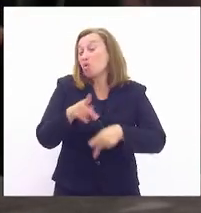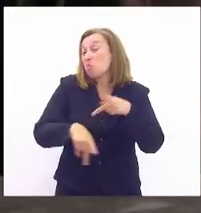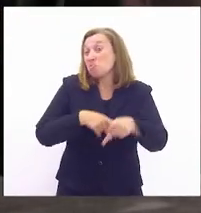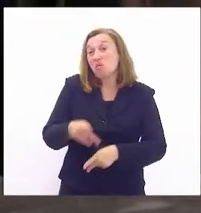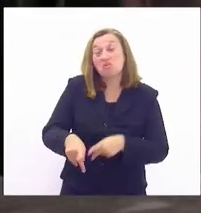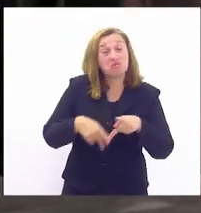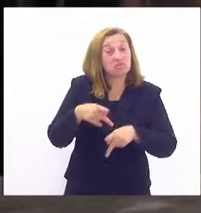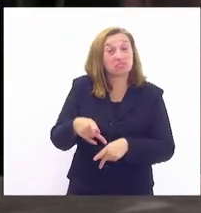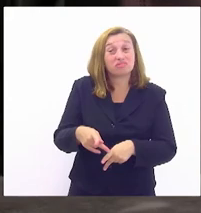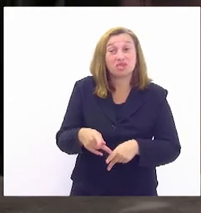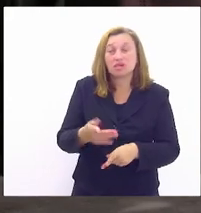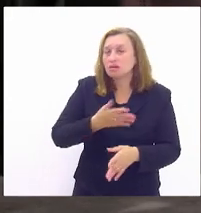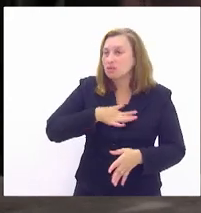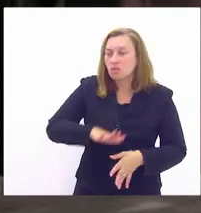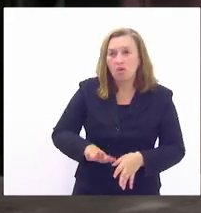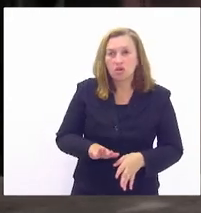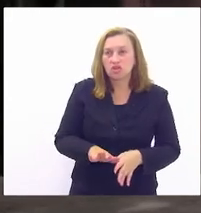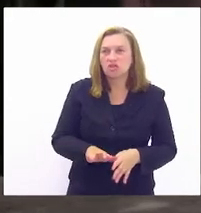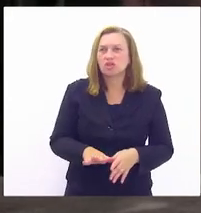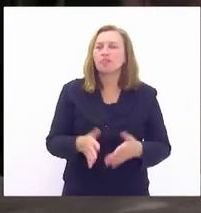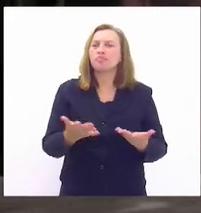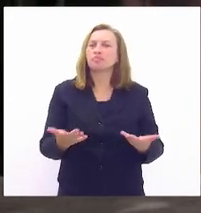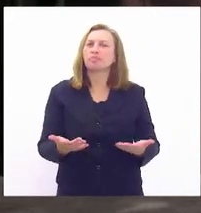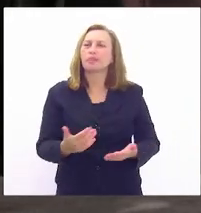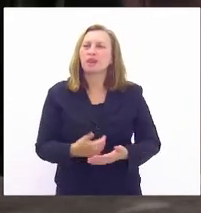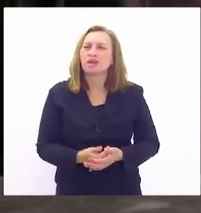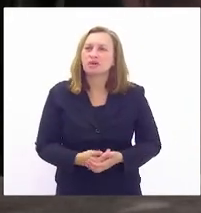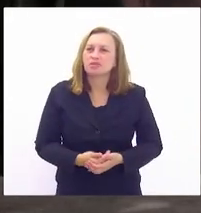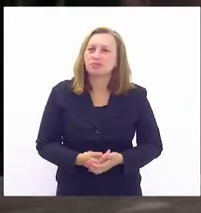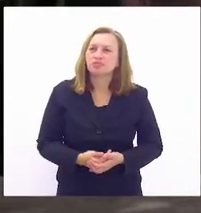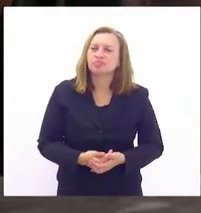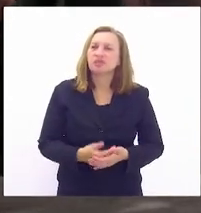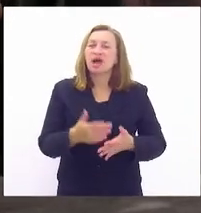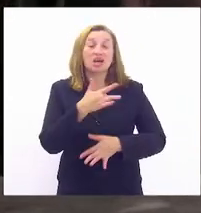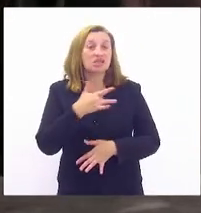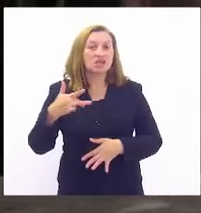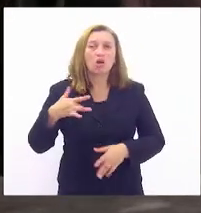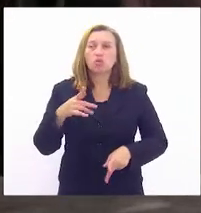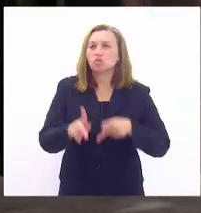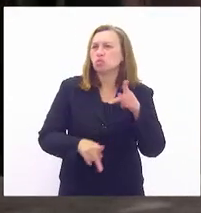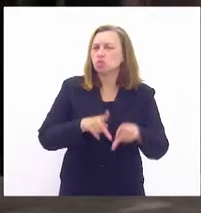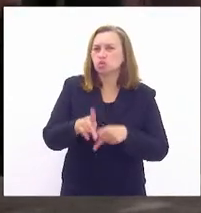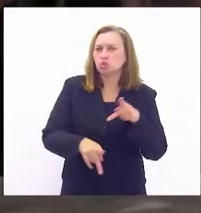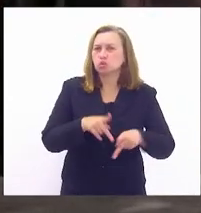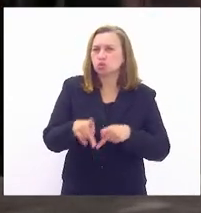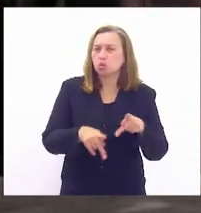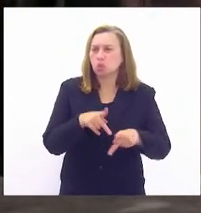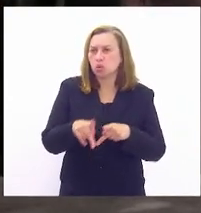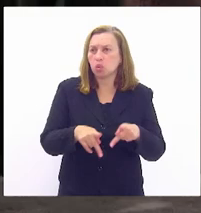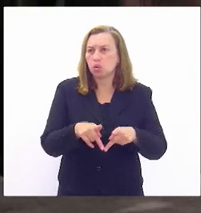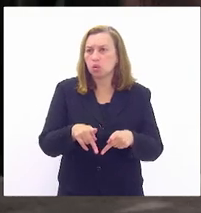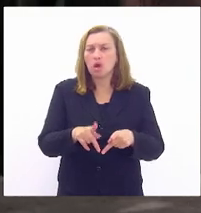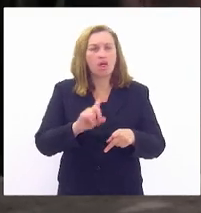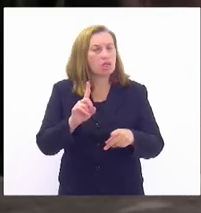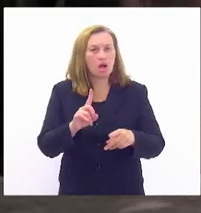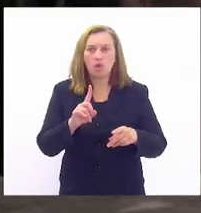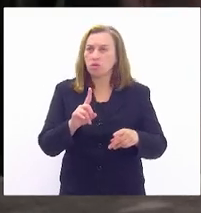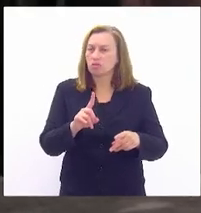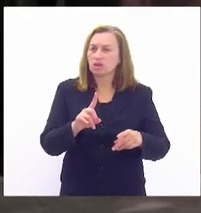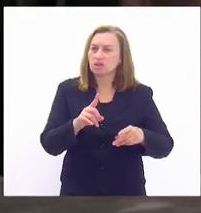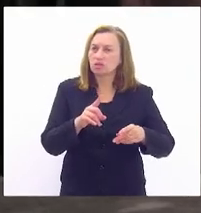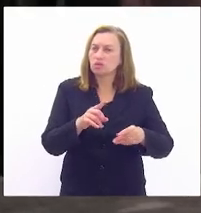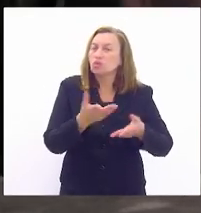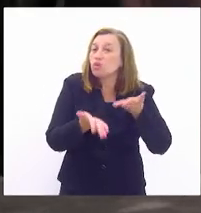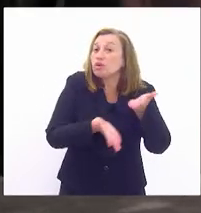Né? Então, o efeito desejado, que é o conforto e a saúde da nossa população, não está sendo atingido, né? Dentro